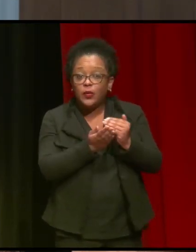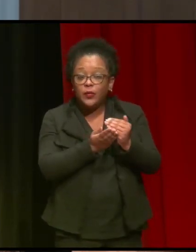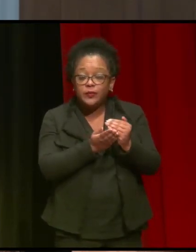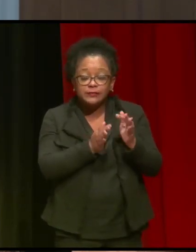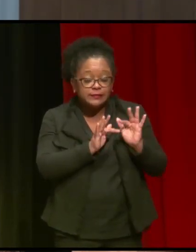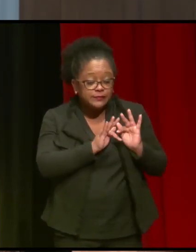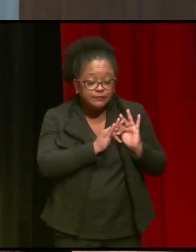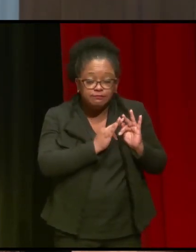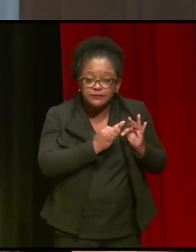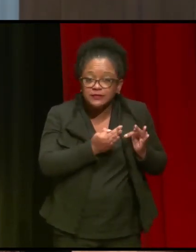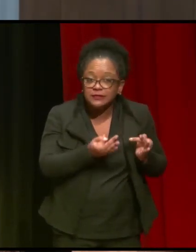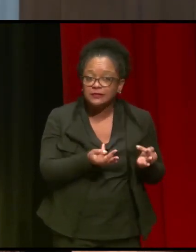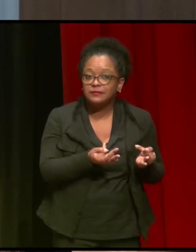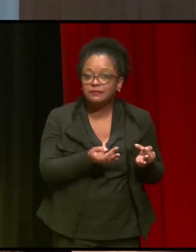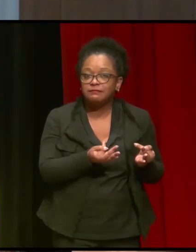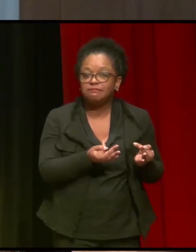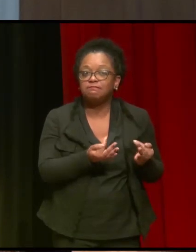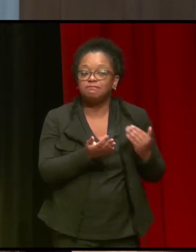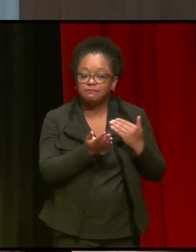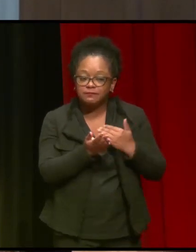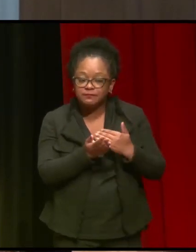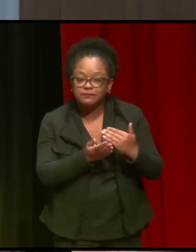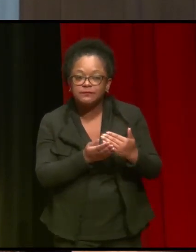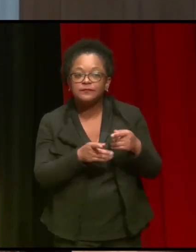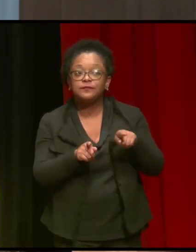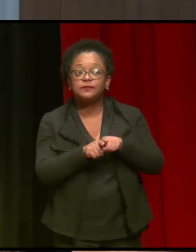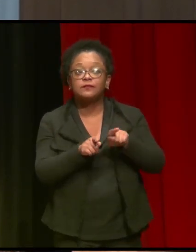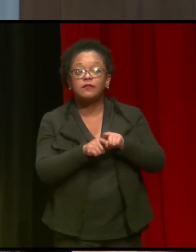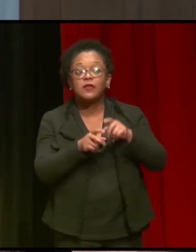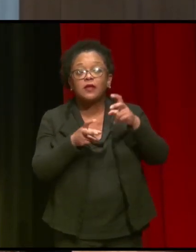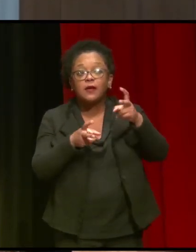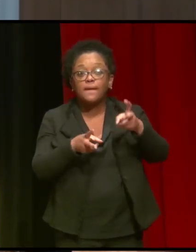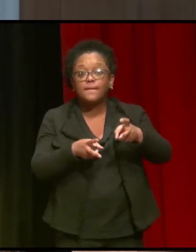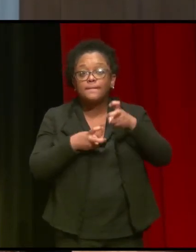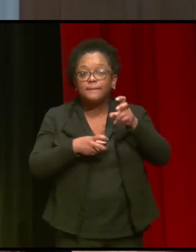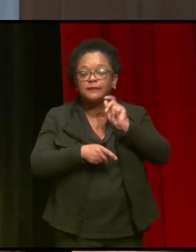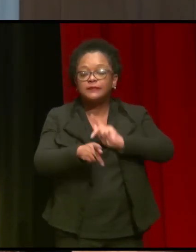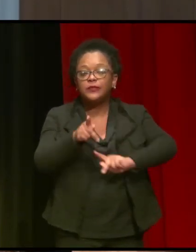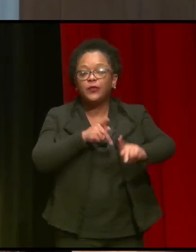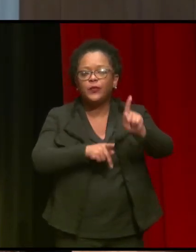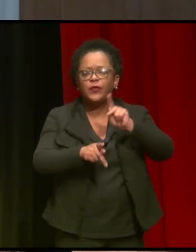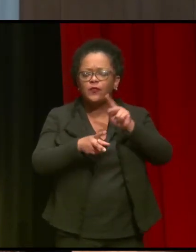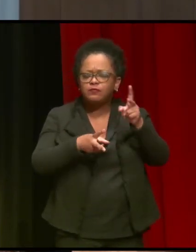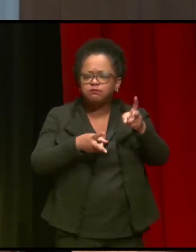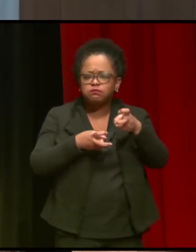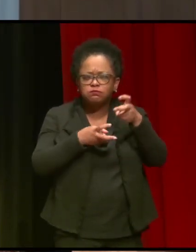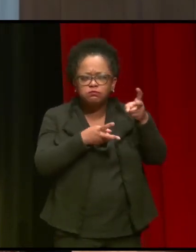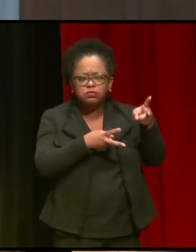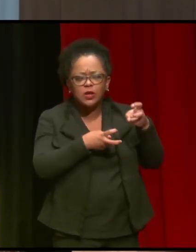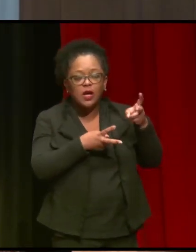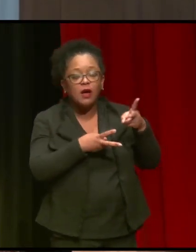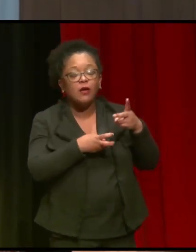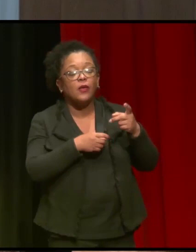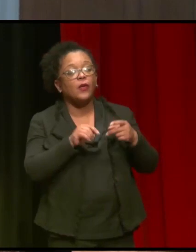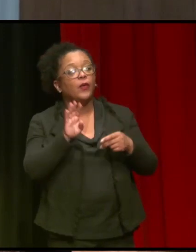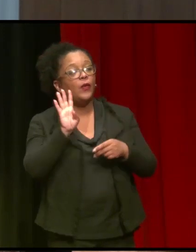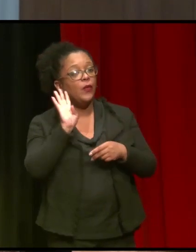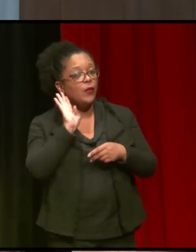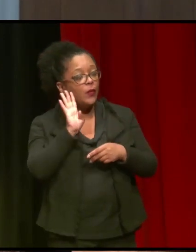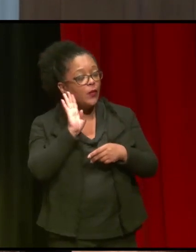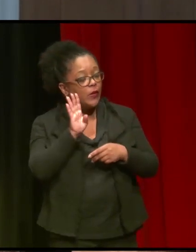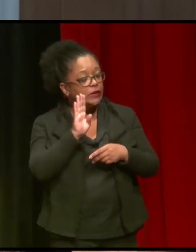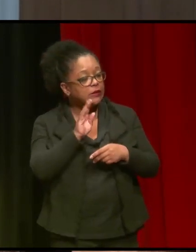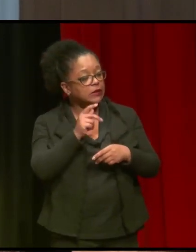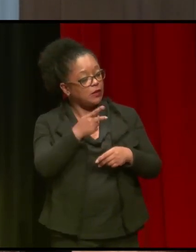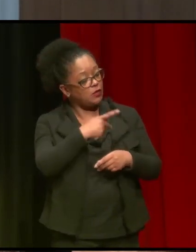o que você pode fazer. Mas o povo está vendo isso. O povo está vendo. É assim, não, eu vou ajudar o pastor. Eu tive muita